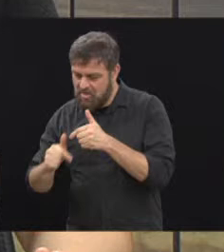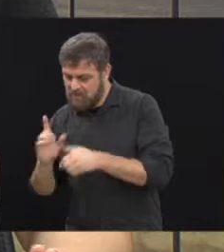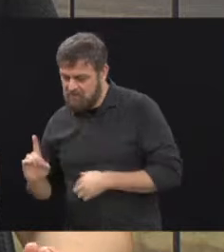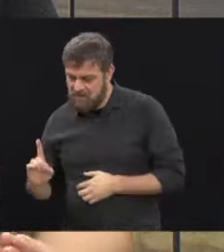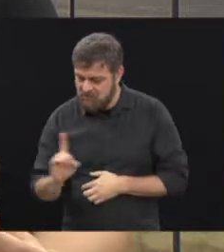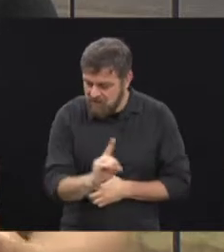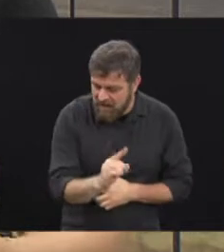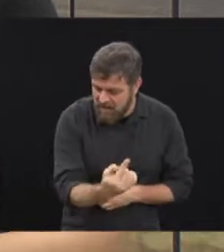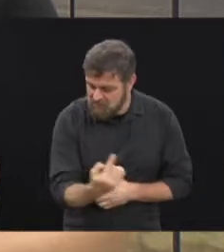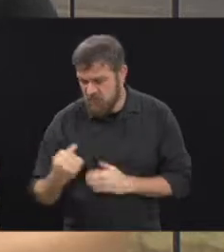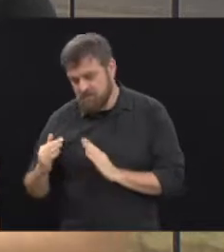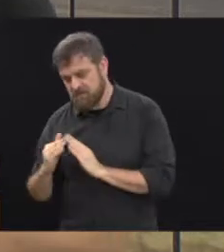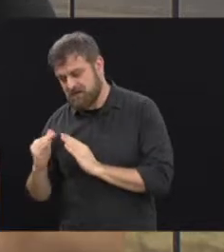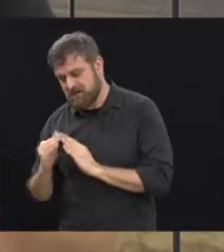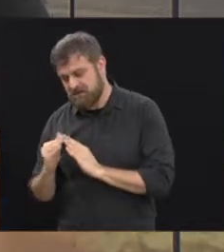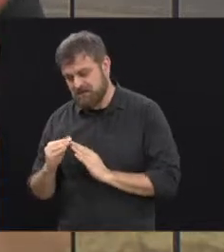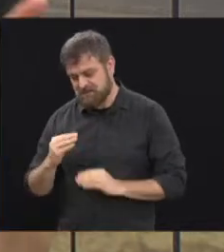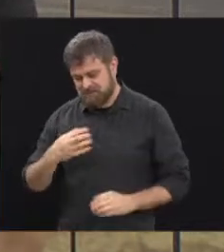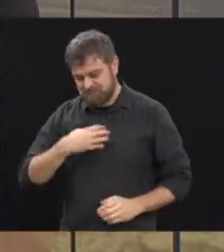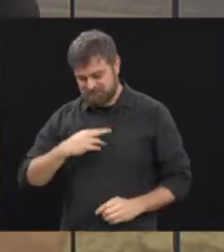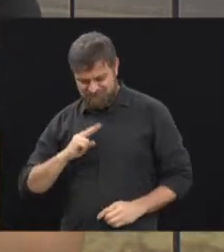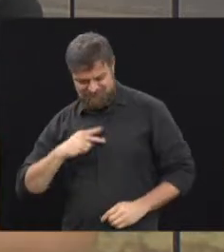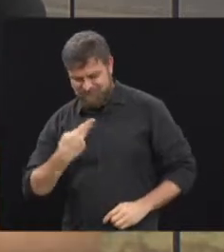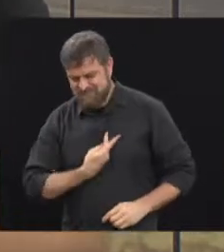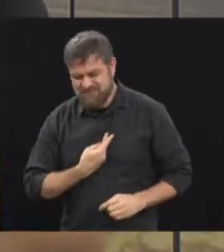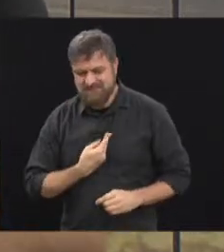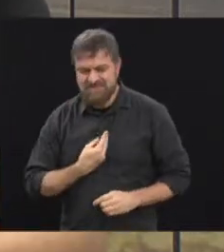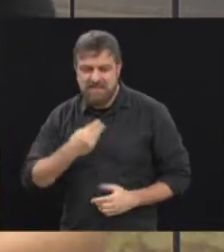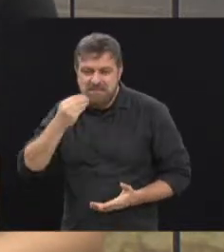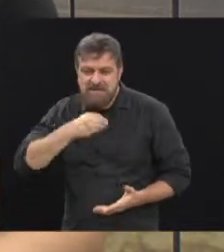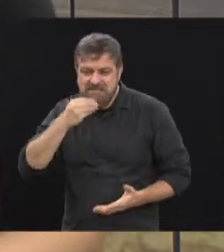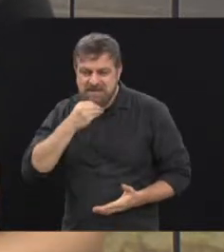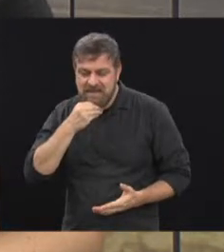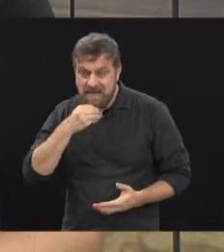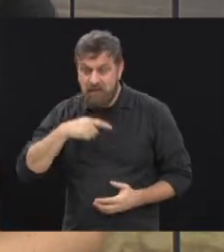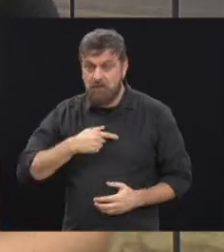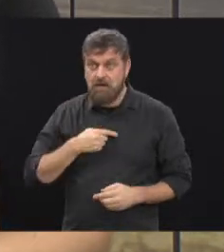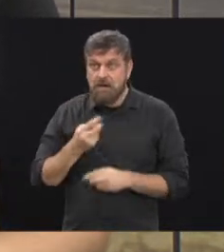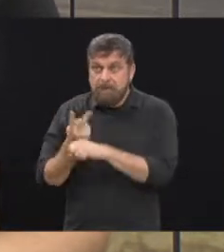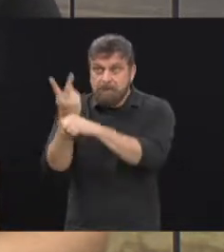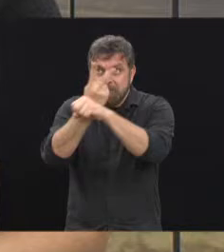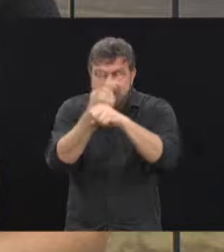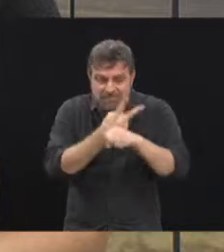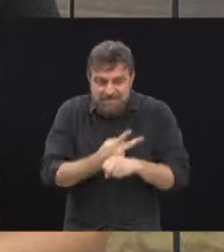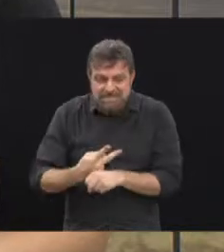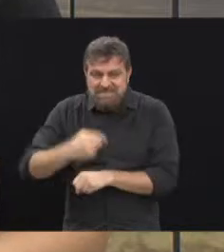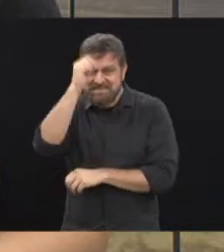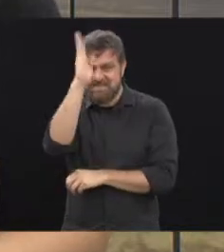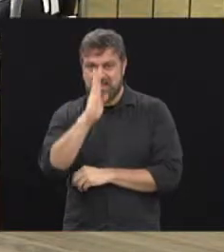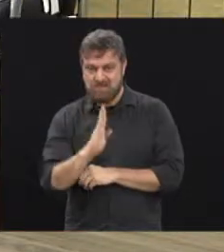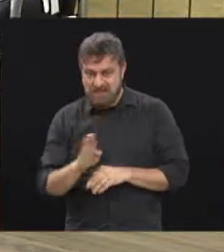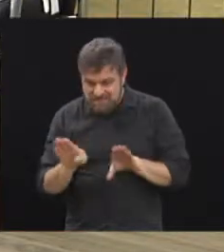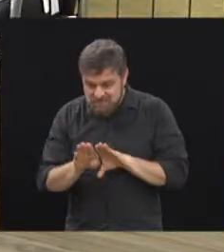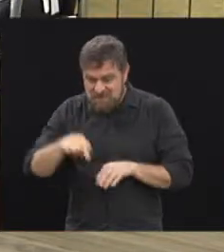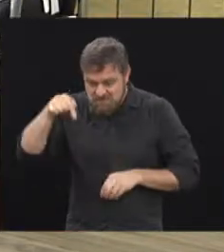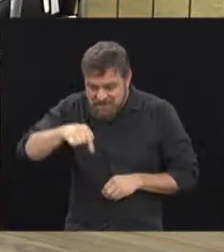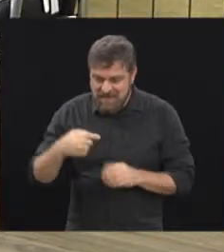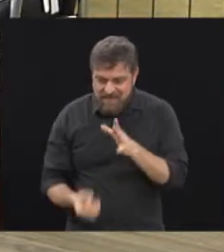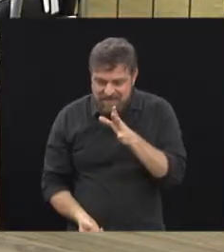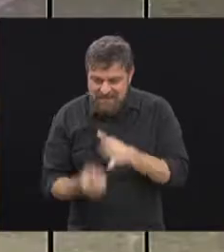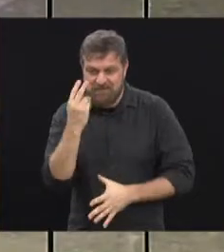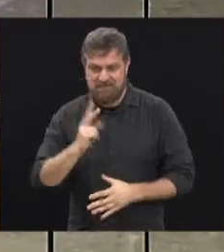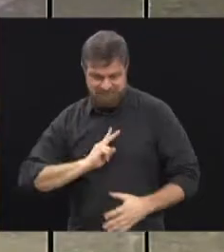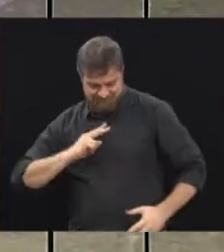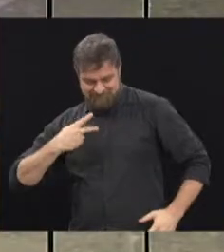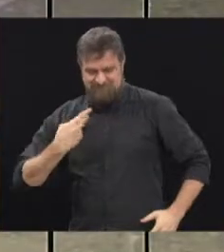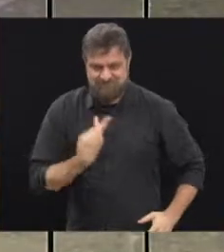pouca transformação. Então a gente está escolhendo uns lugares bem remotos dentro do país para que haja essa troca aqui também. Legal, vem novidade